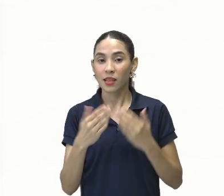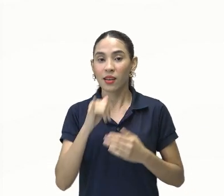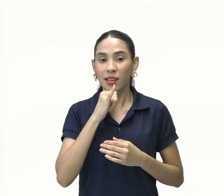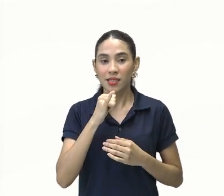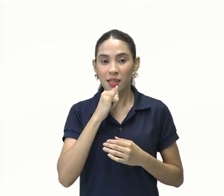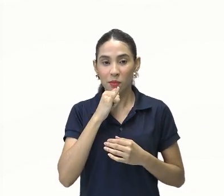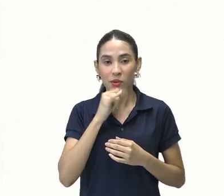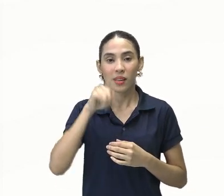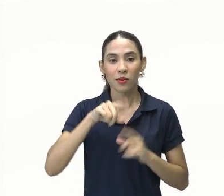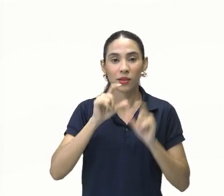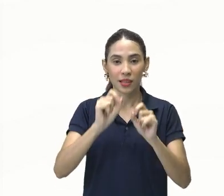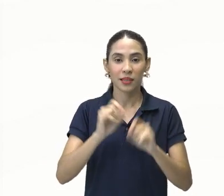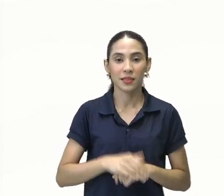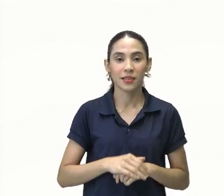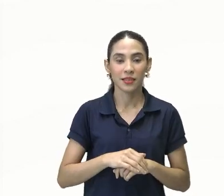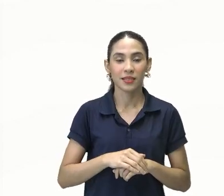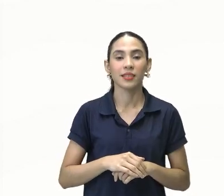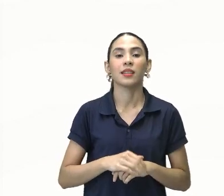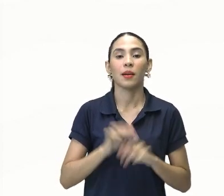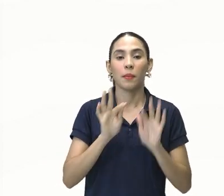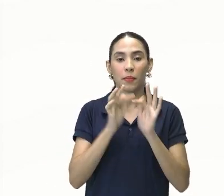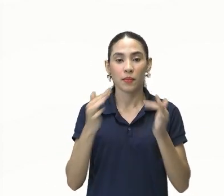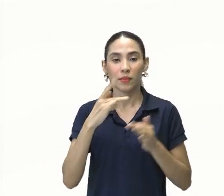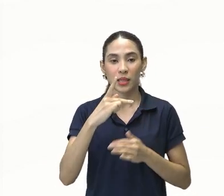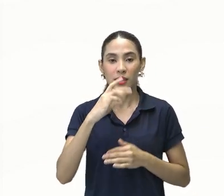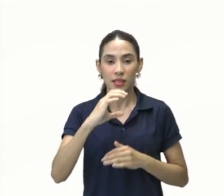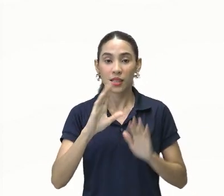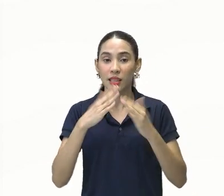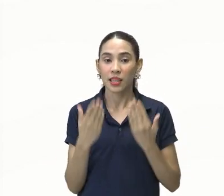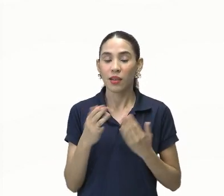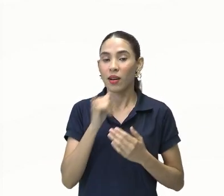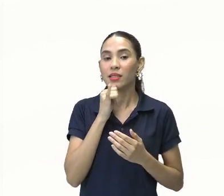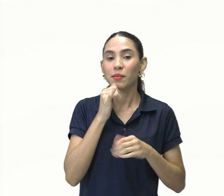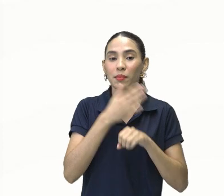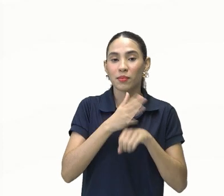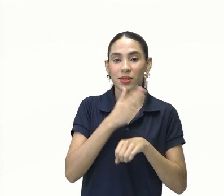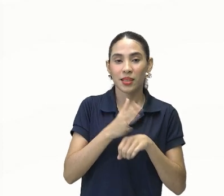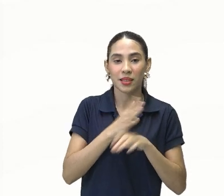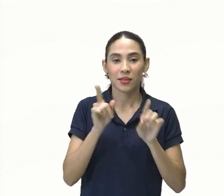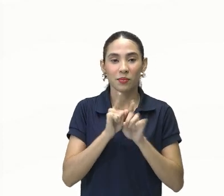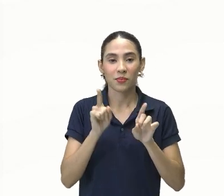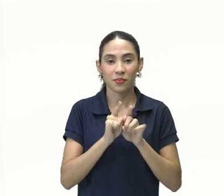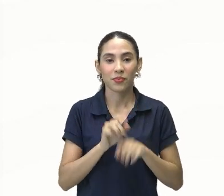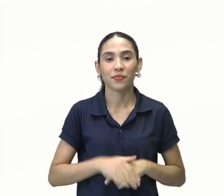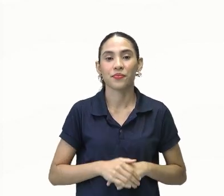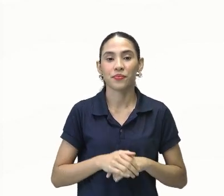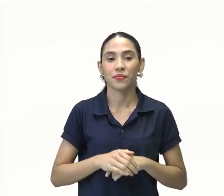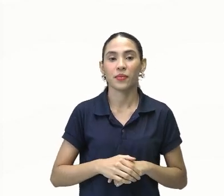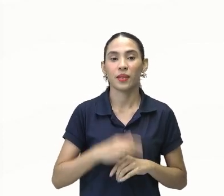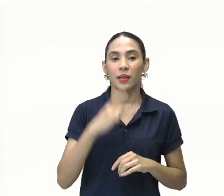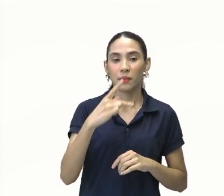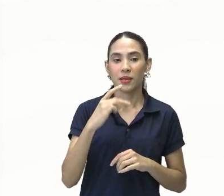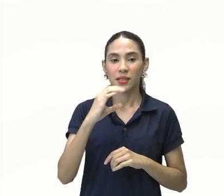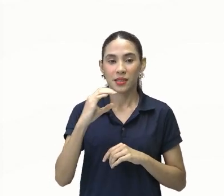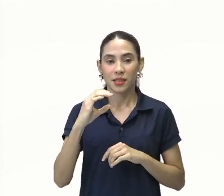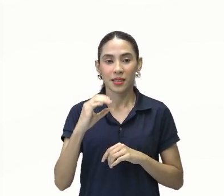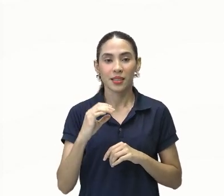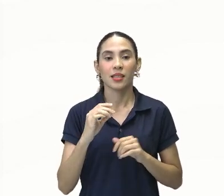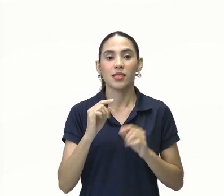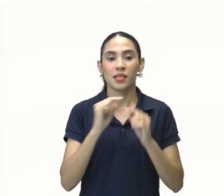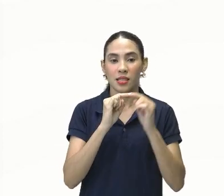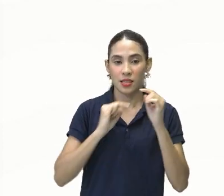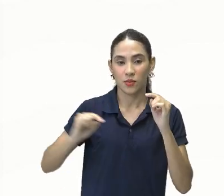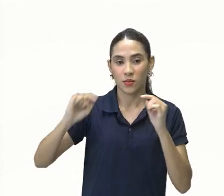exemplo trata-se de permutação circular. Então, vamos aplicar, né, claro, a nossa fórmula da permutação